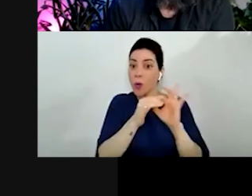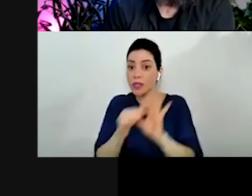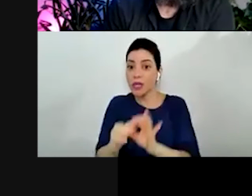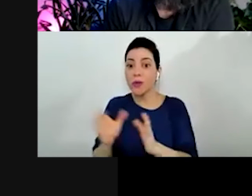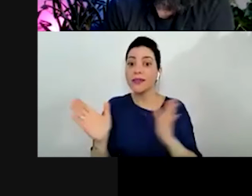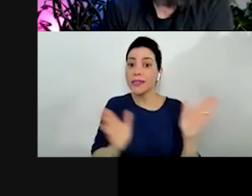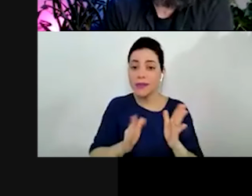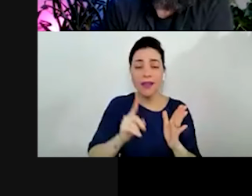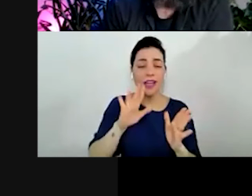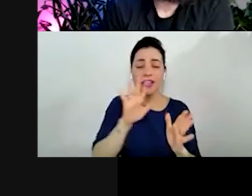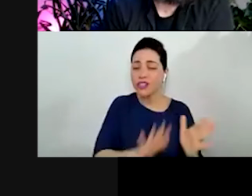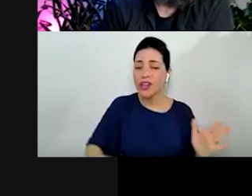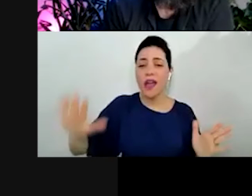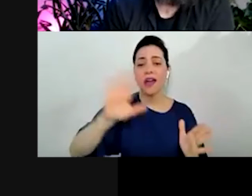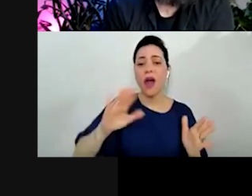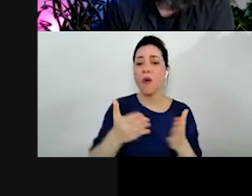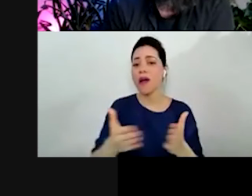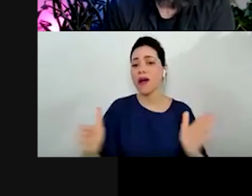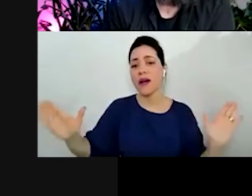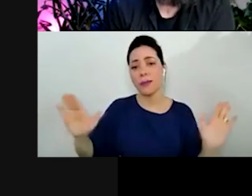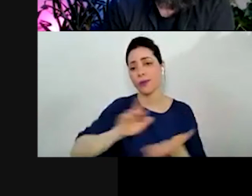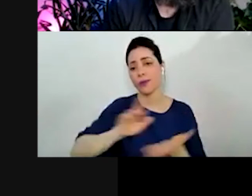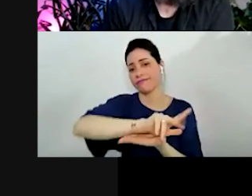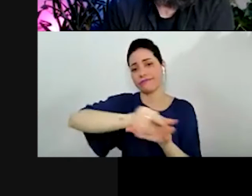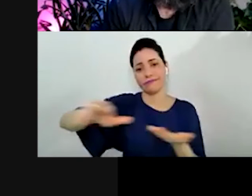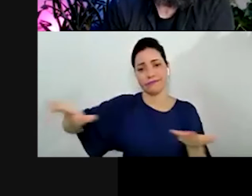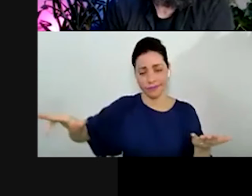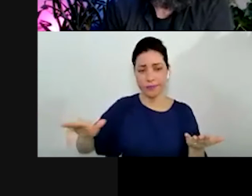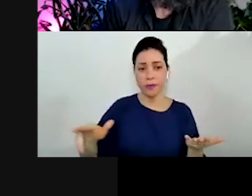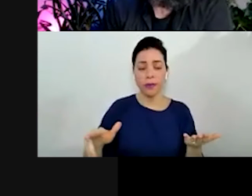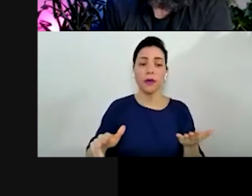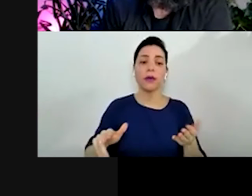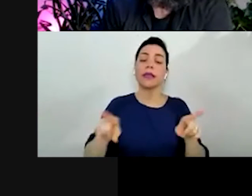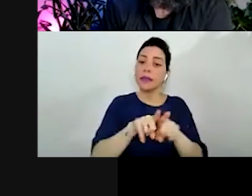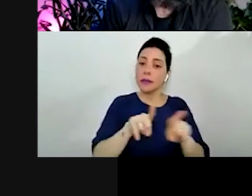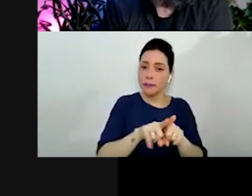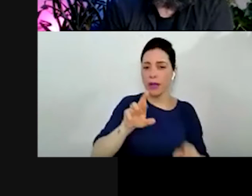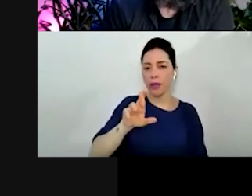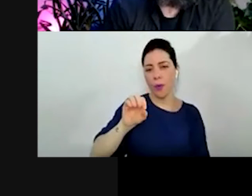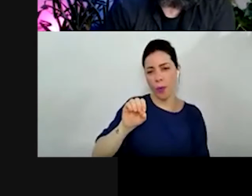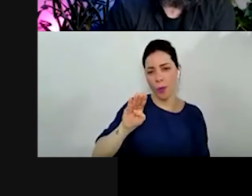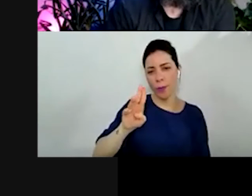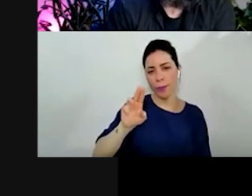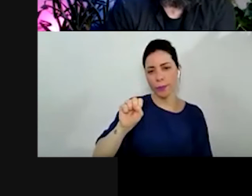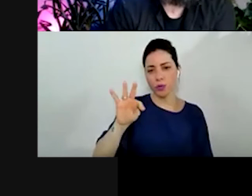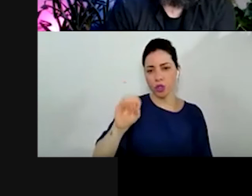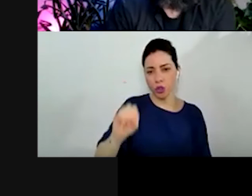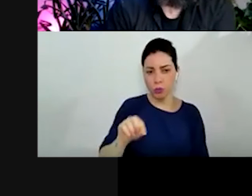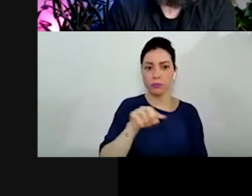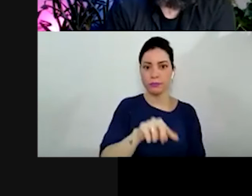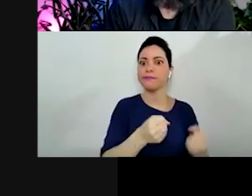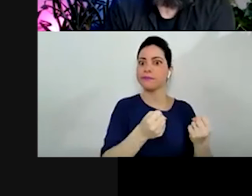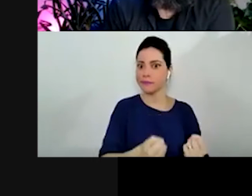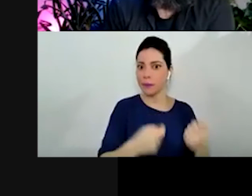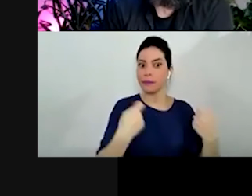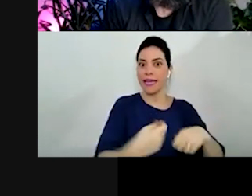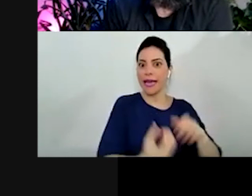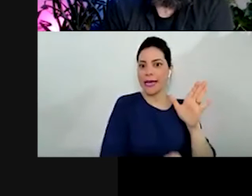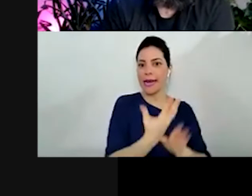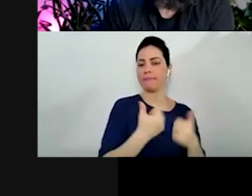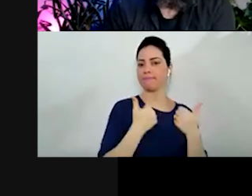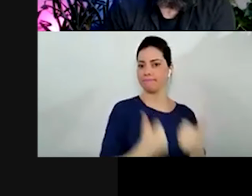sensibilidade geral e mais amplo do que pessoas com deficiência nesse sentido e roubos porque tudo aquilo que você cria tem que funcionar todo lugar para